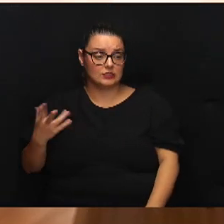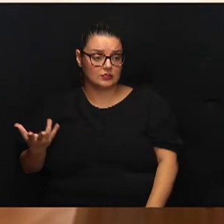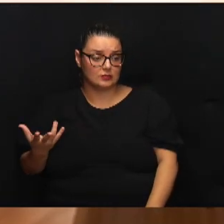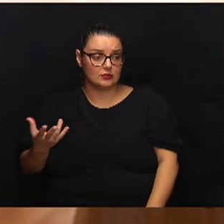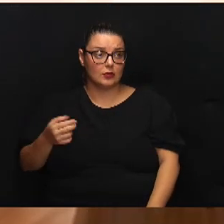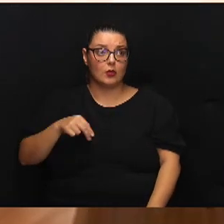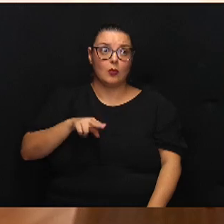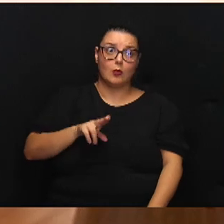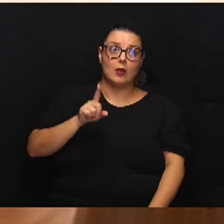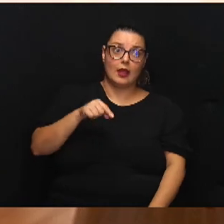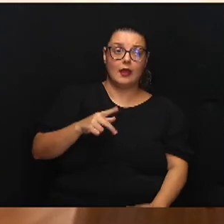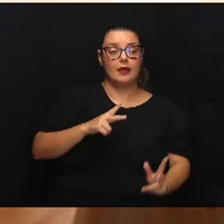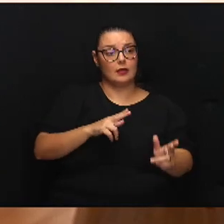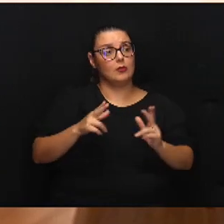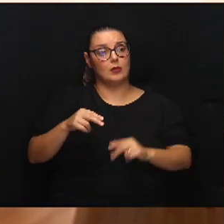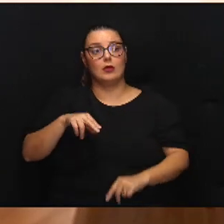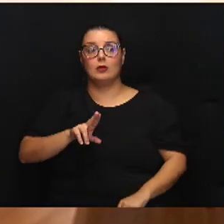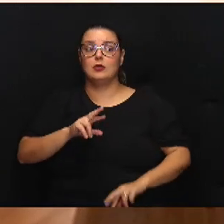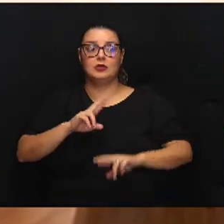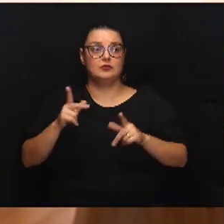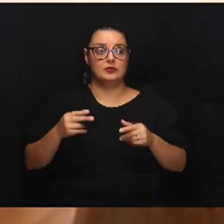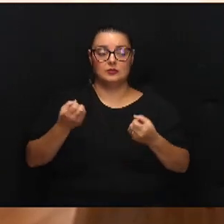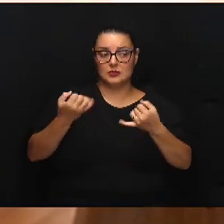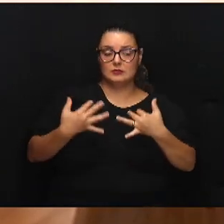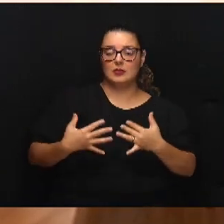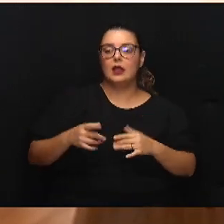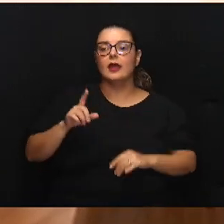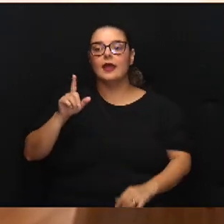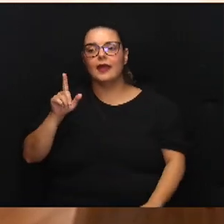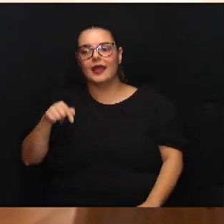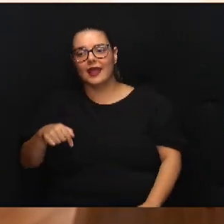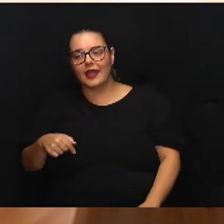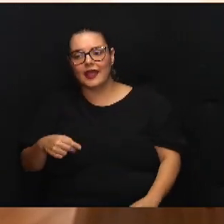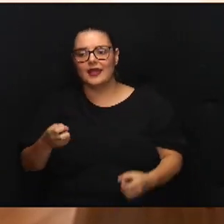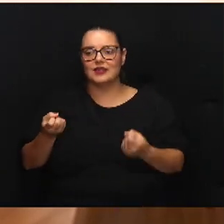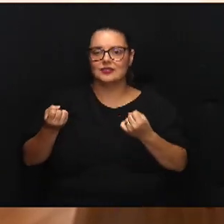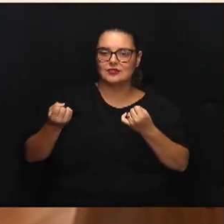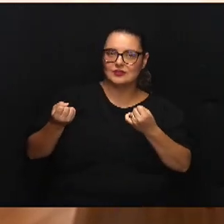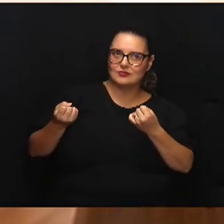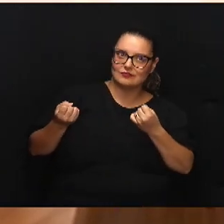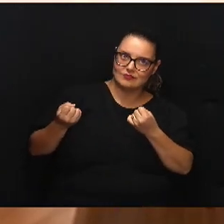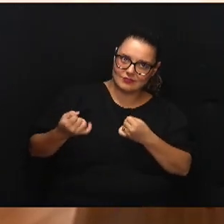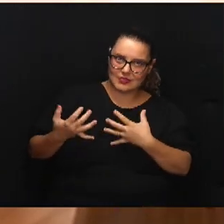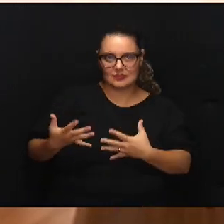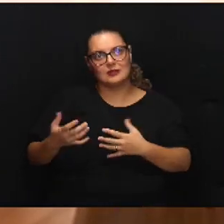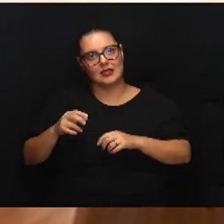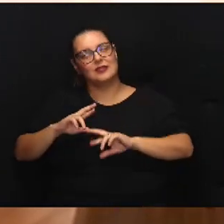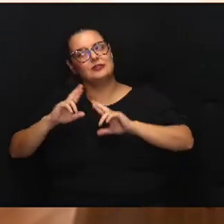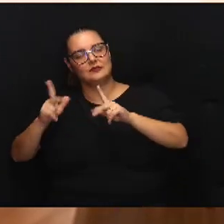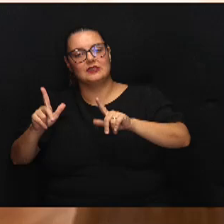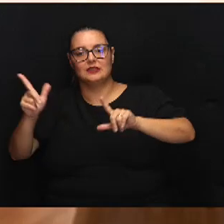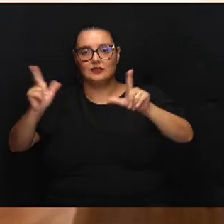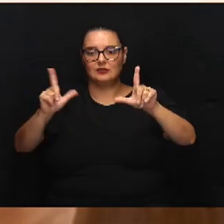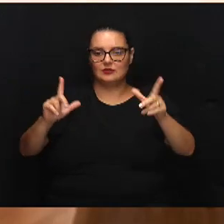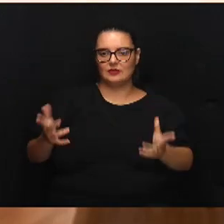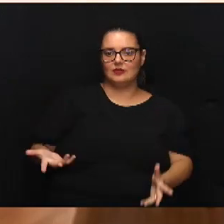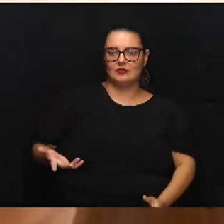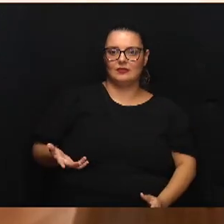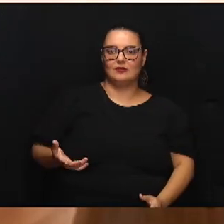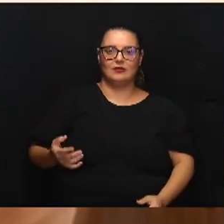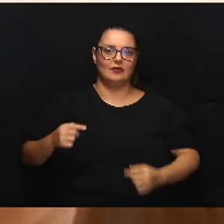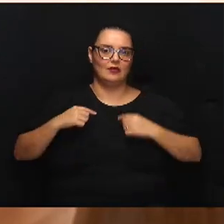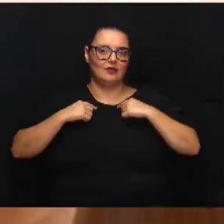é igual, é diferente? Me explica. É diferente daquilo que a gente vê na TV, que é aquele que jogam a